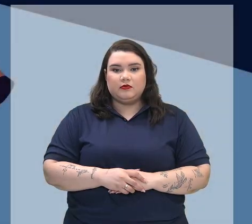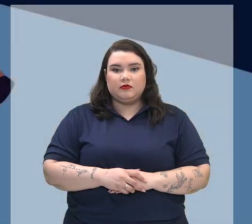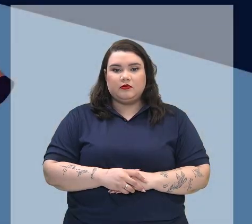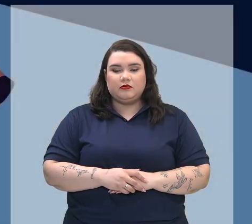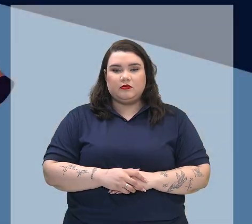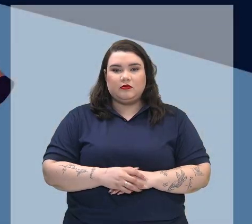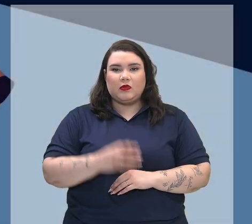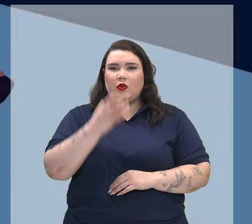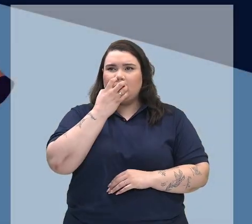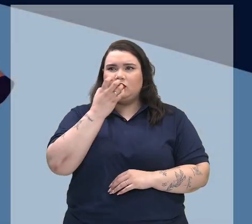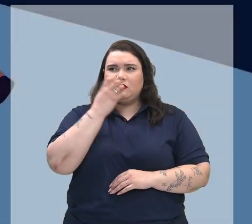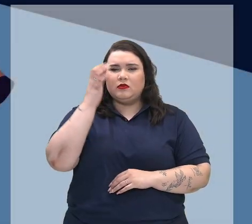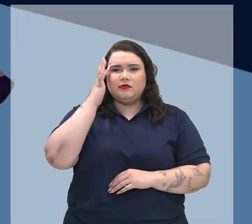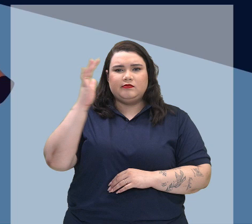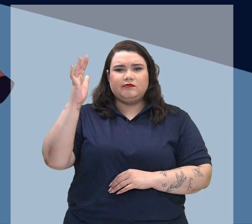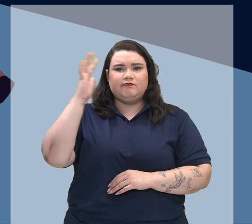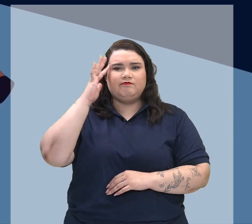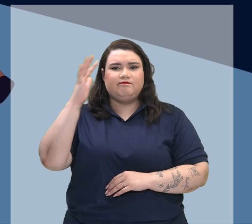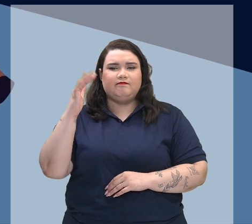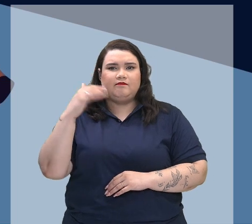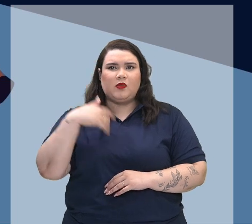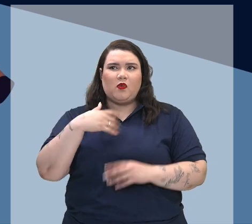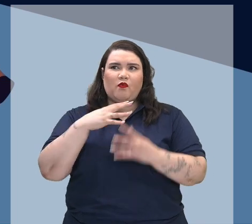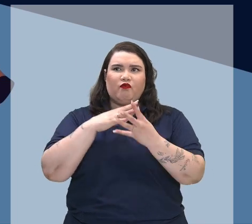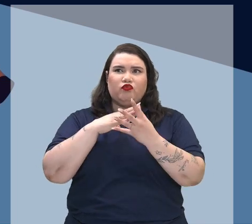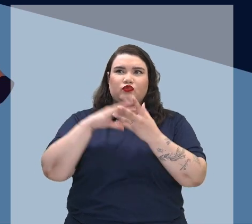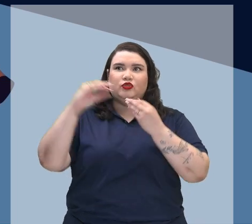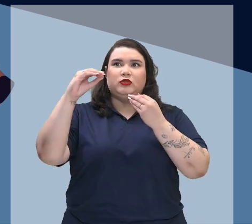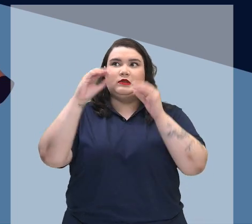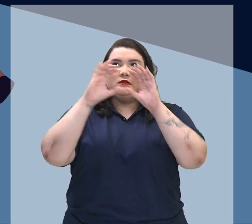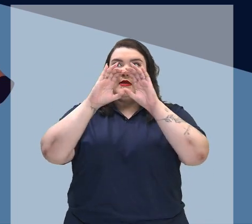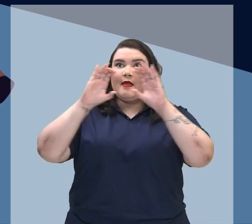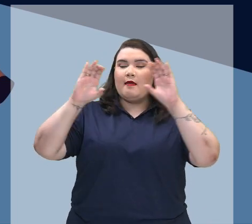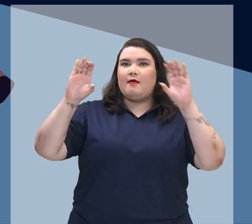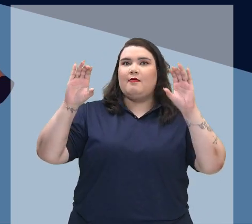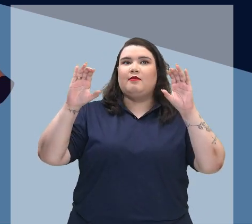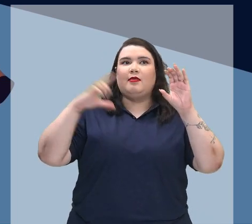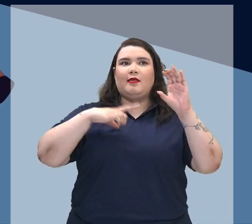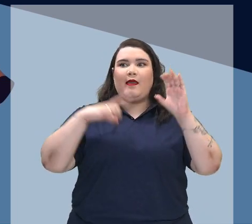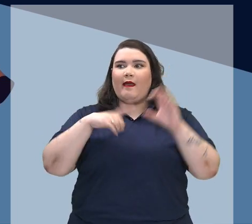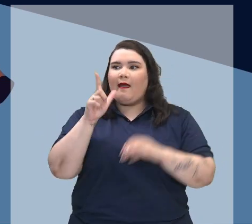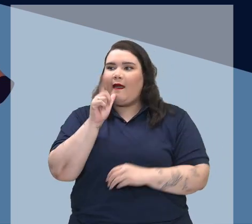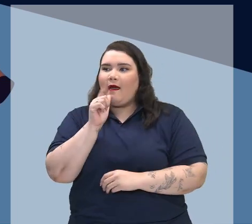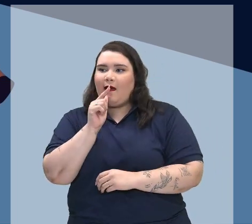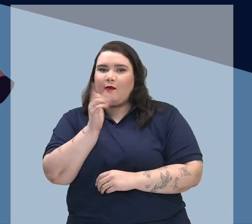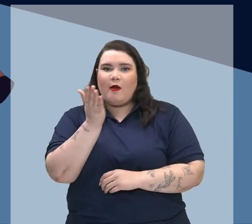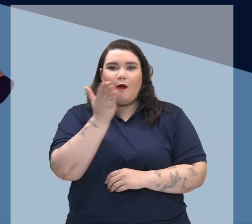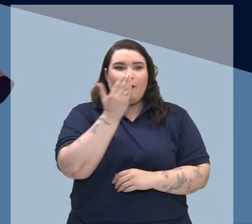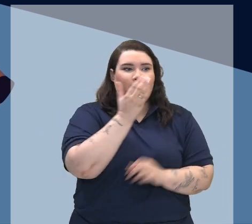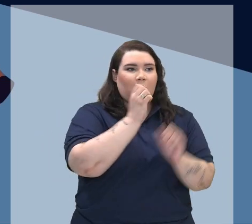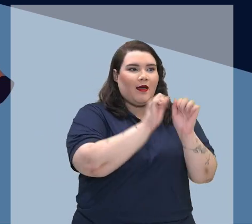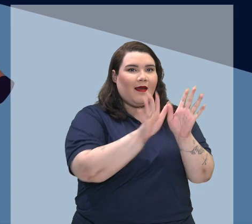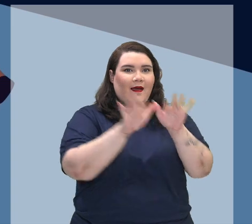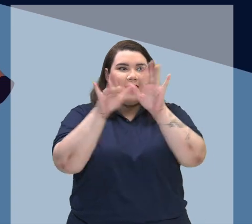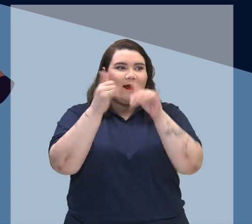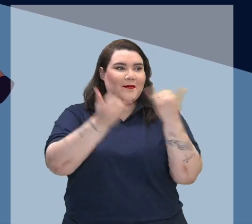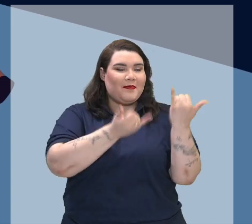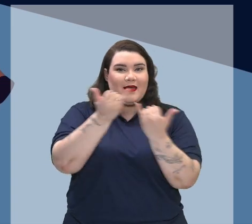Vou correr no céu. Lá tem água, tem comida. Vou brincar com as